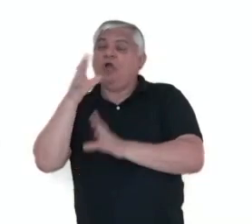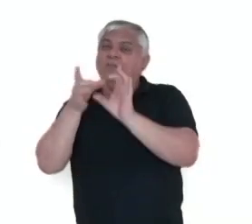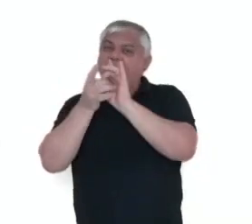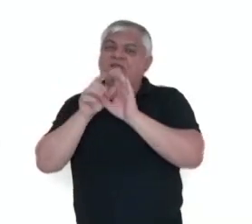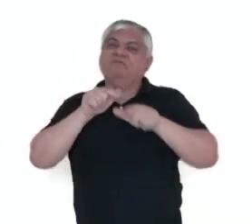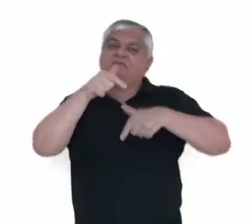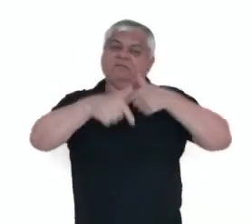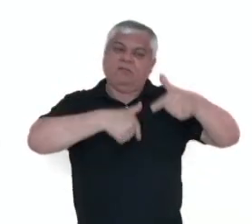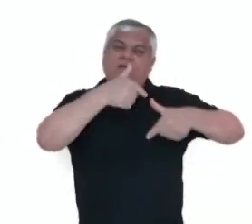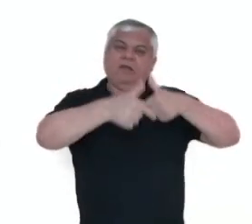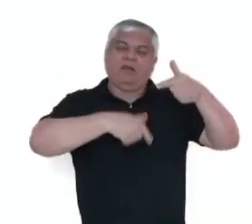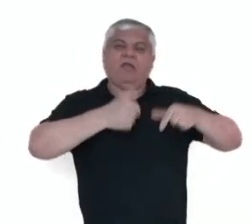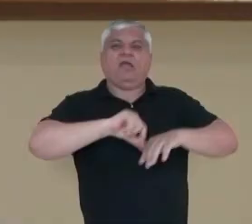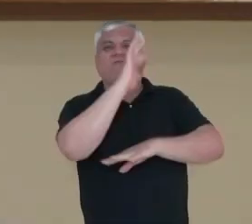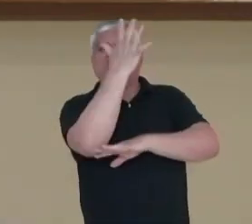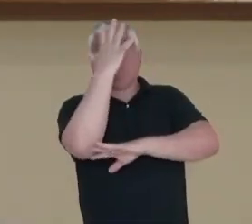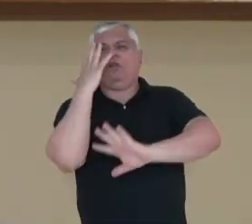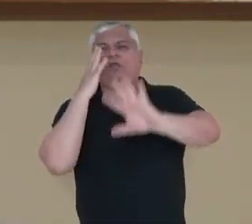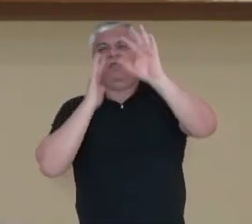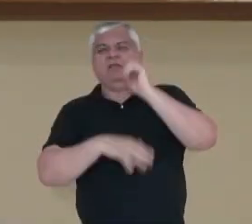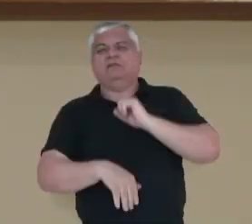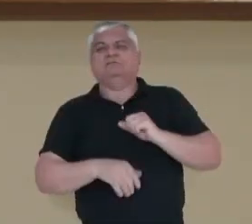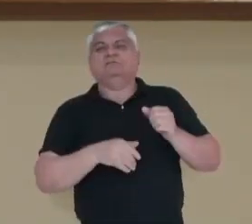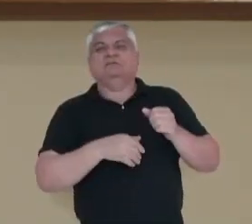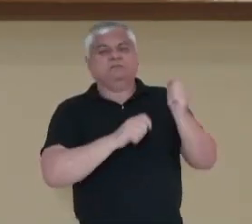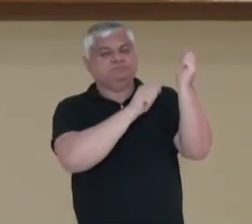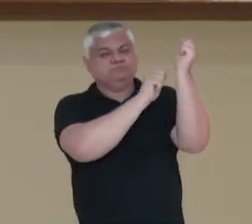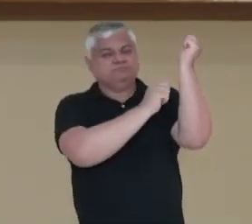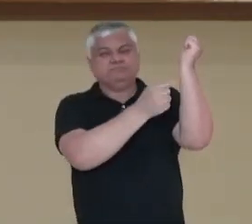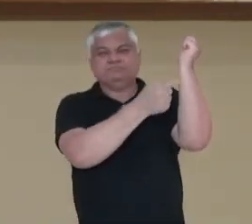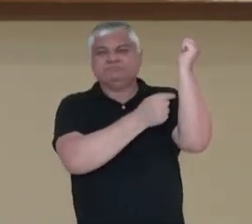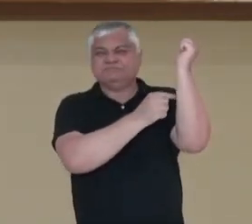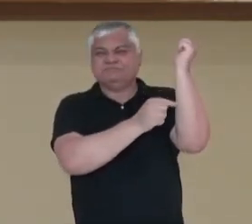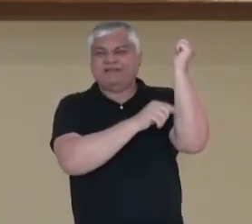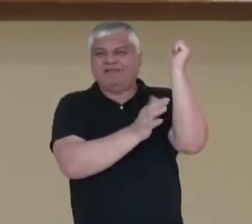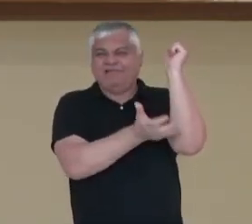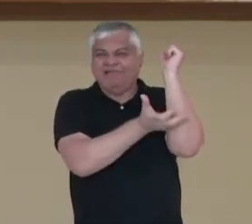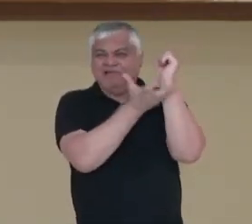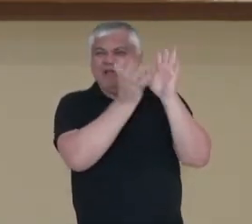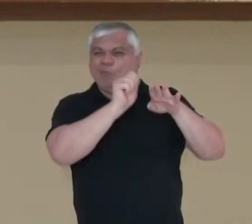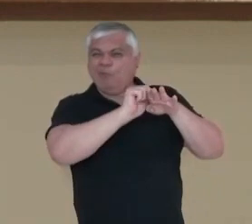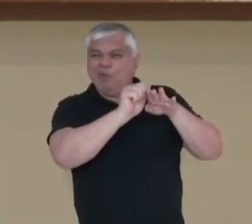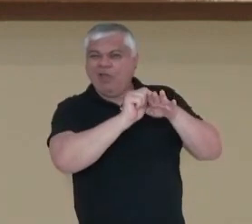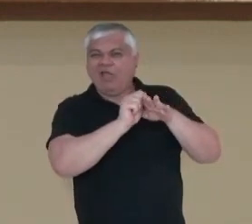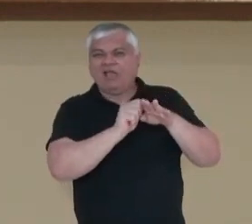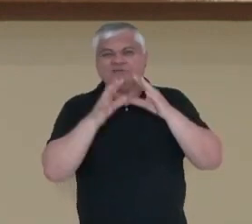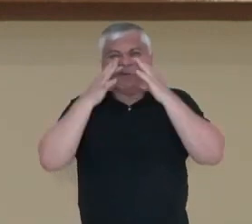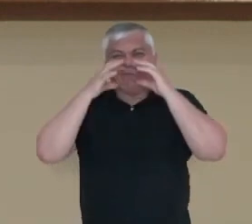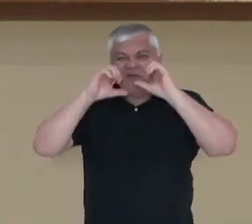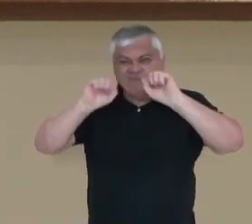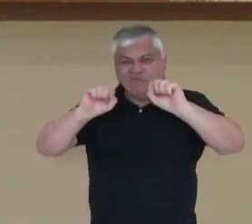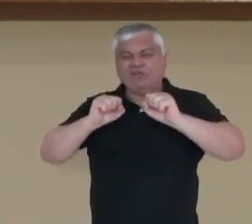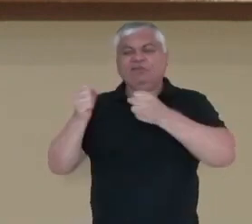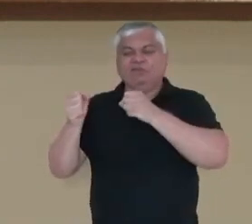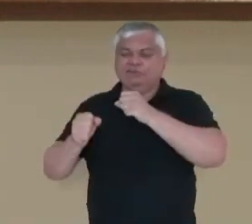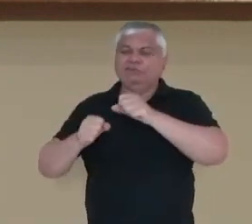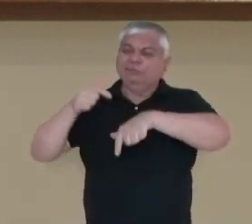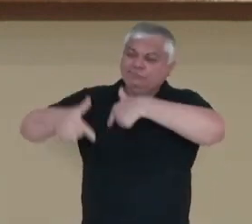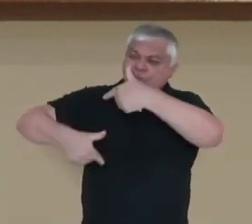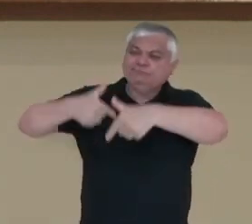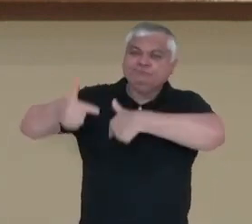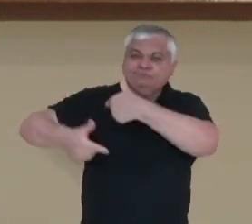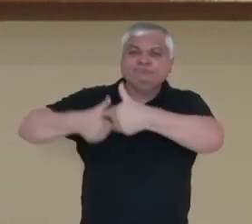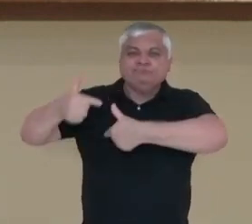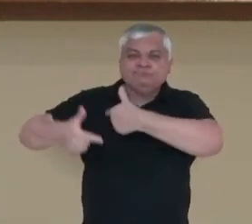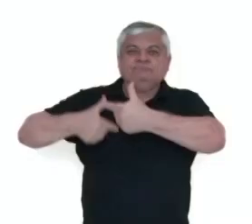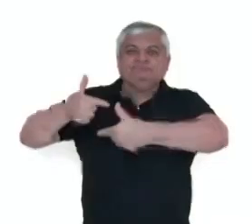floresta coletar borracha e marfim. Milhares de pessoas que trabalhavam, né, dentro para os belgas,